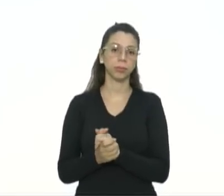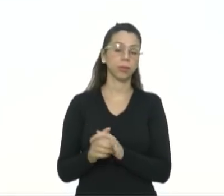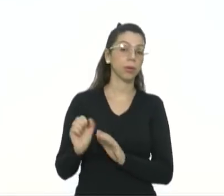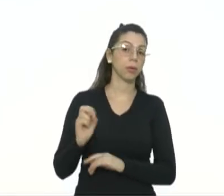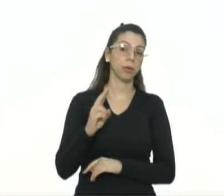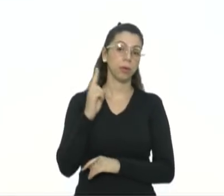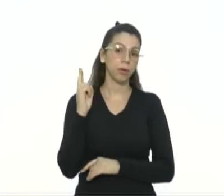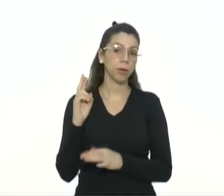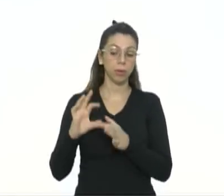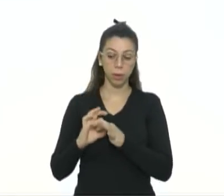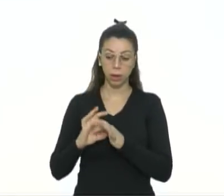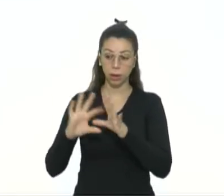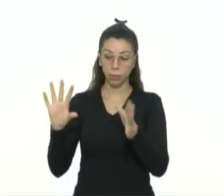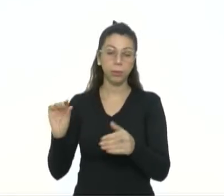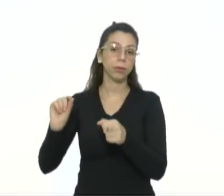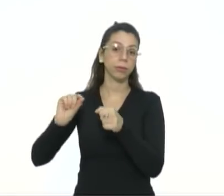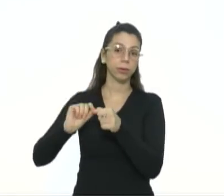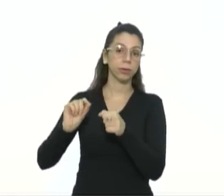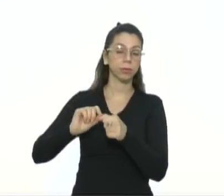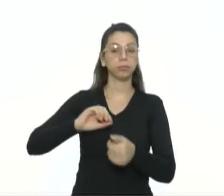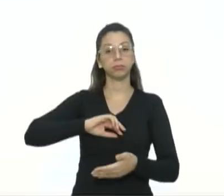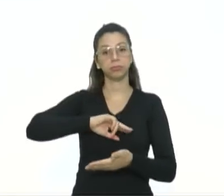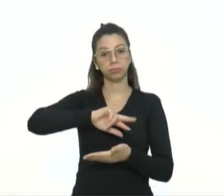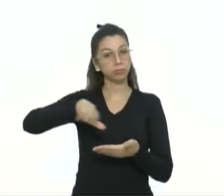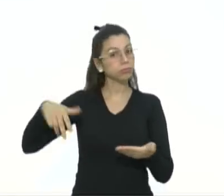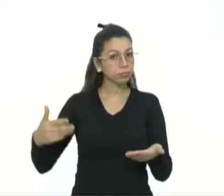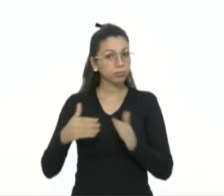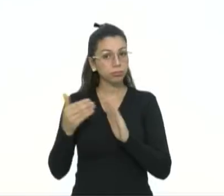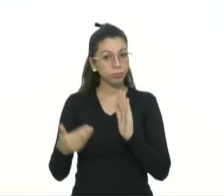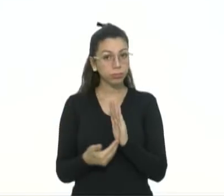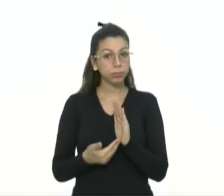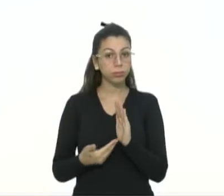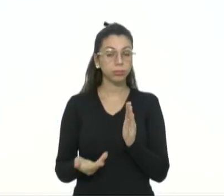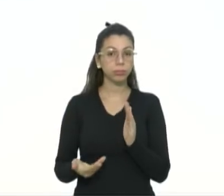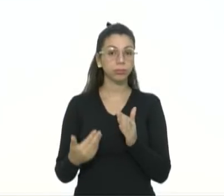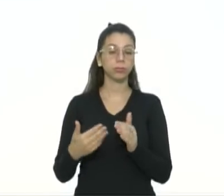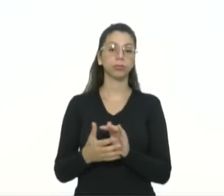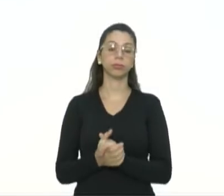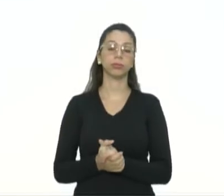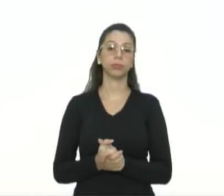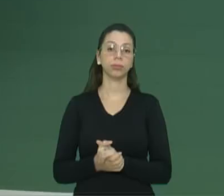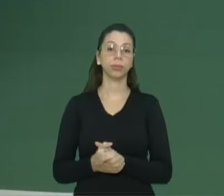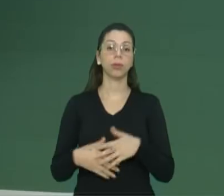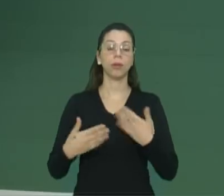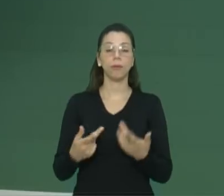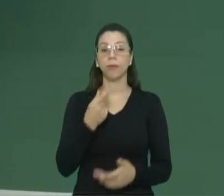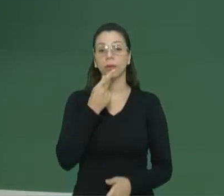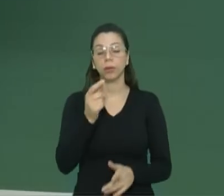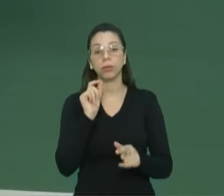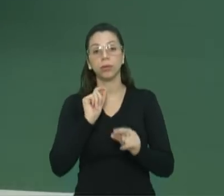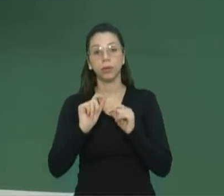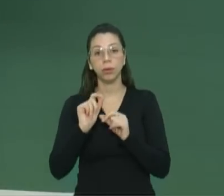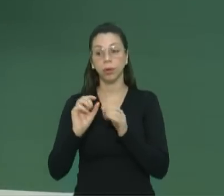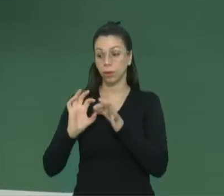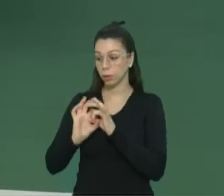será que a liberdade é fazer qualquer coisa? E aí nós falamos de liberdade positiva e negativa, ou